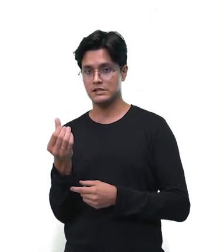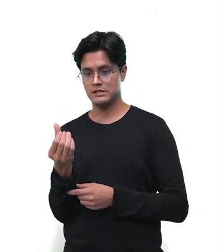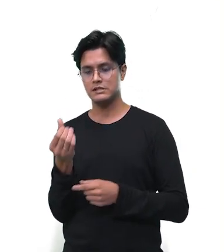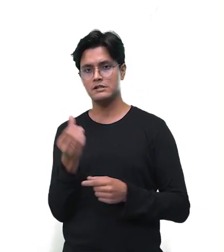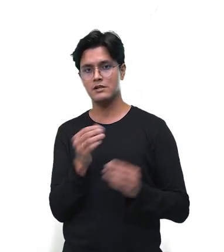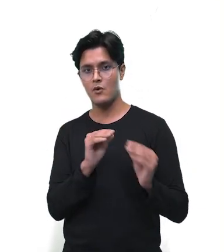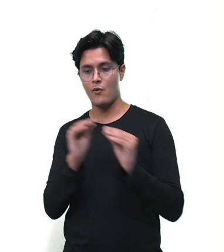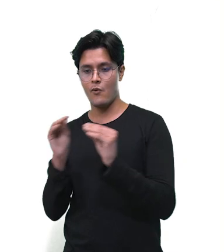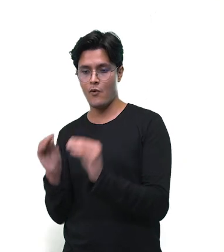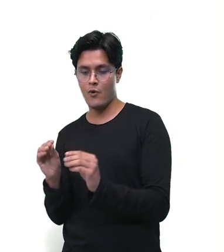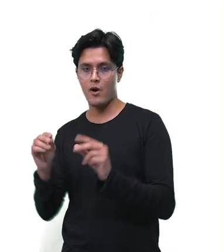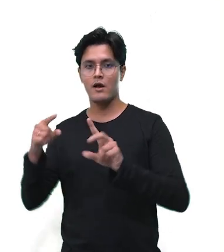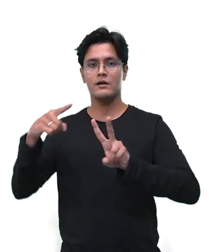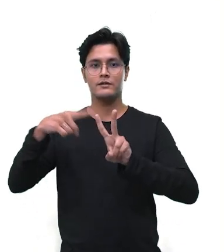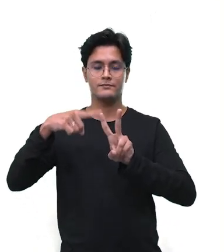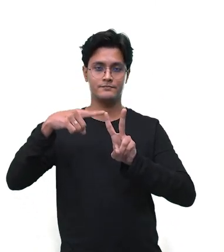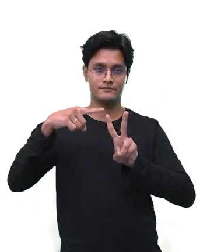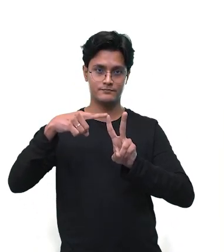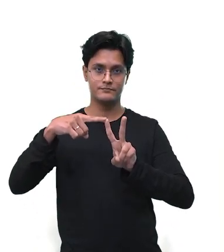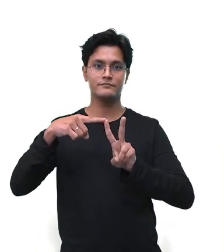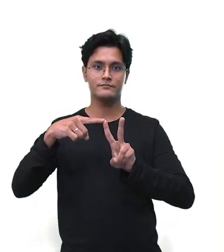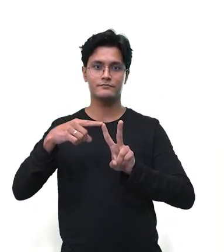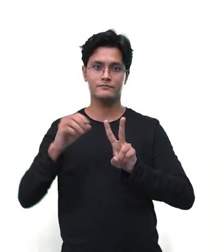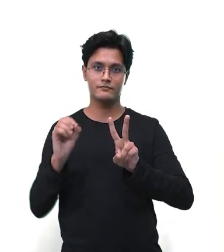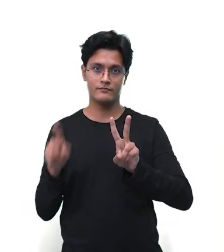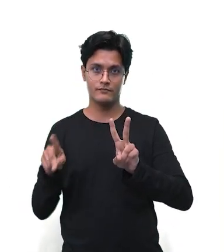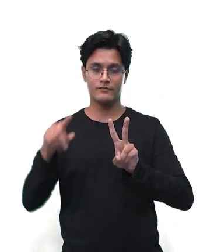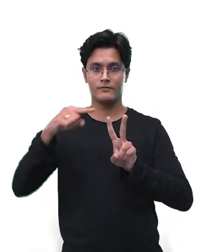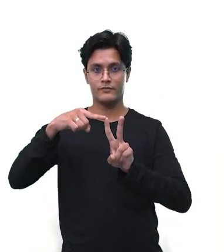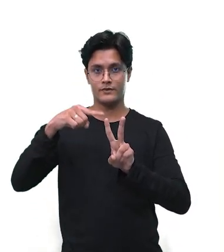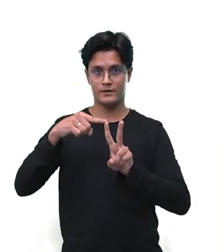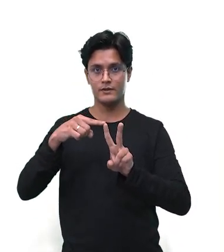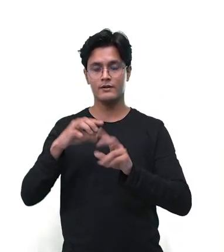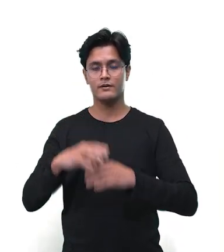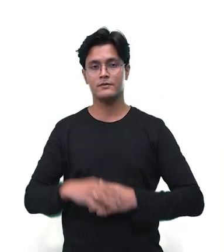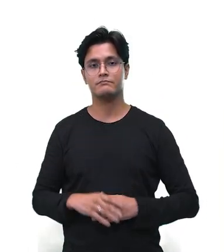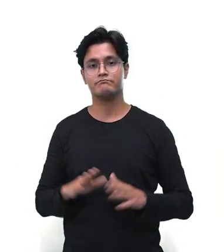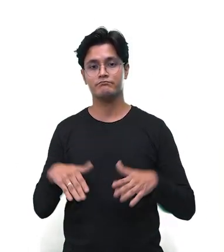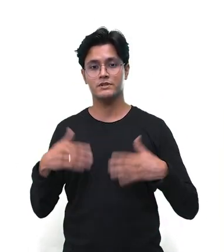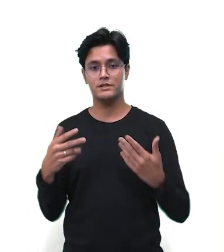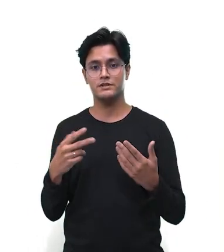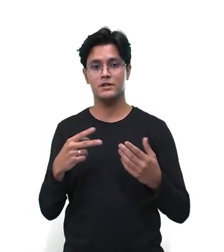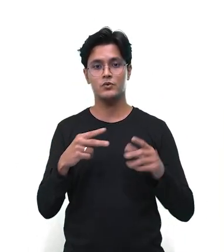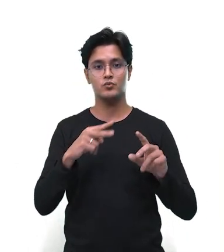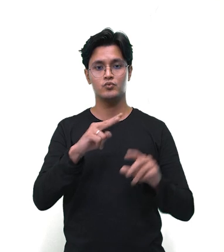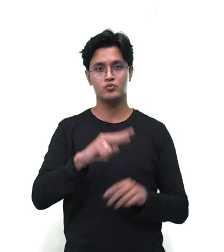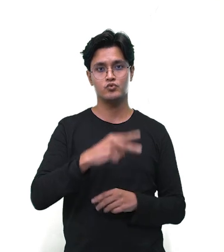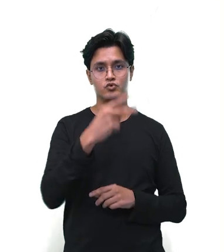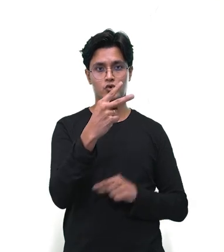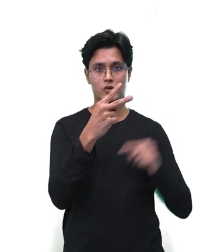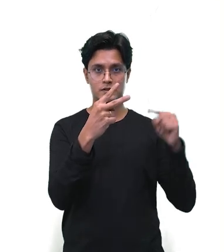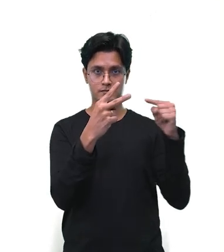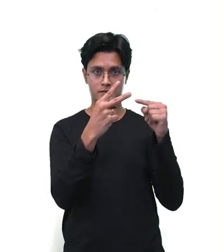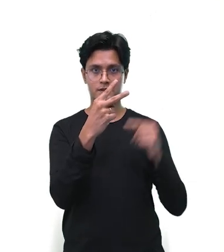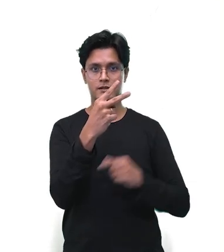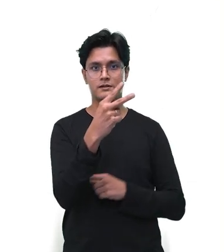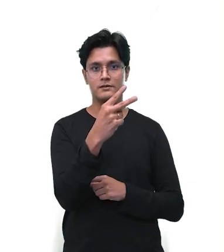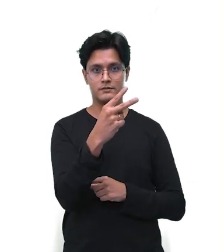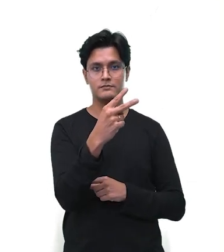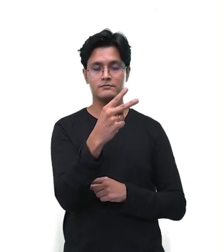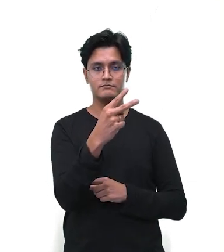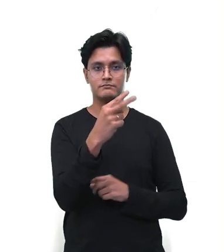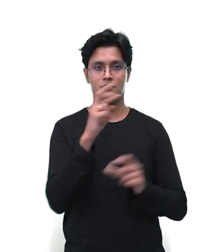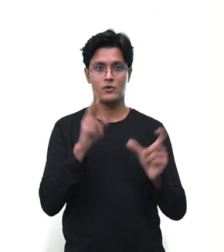uma raiz quadrada, tá? Veja, esse expoente 2 aqui, da